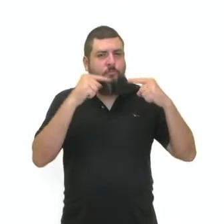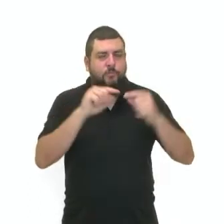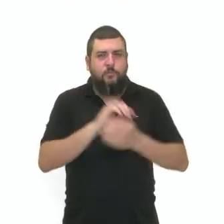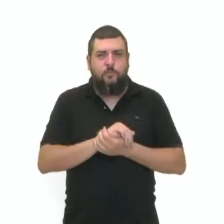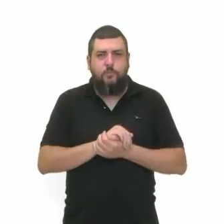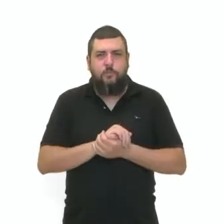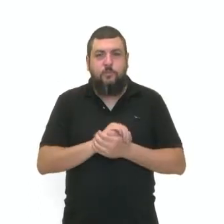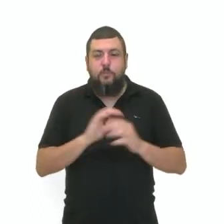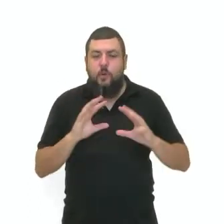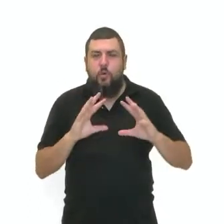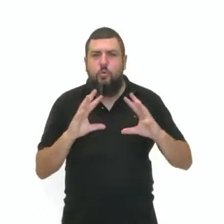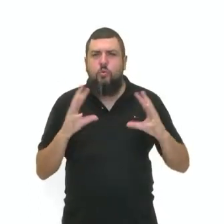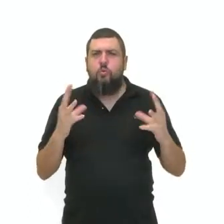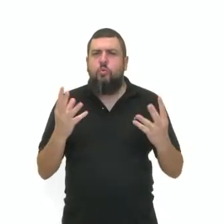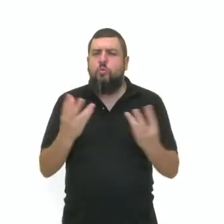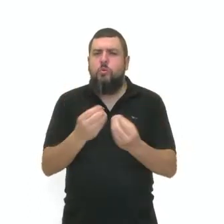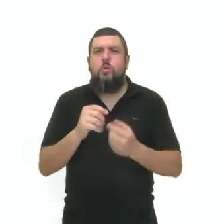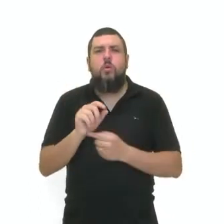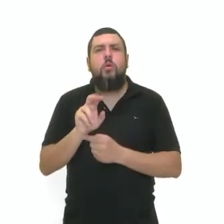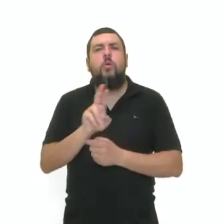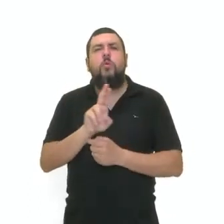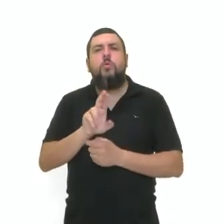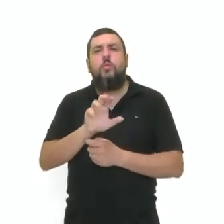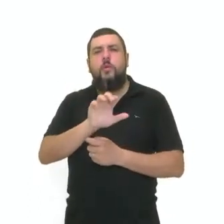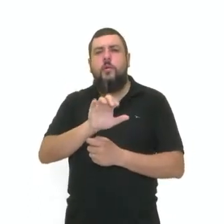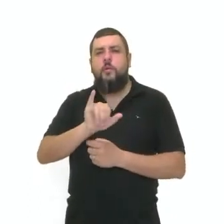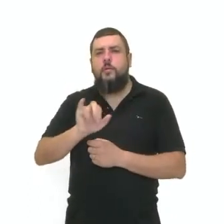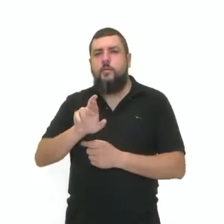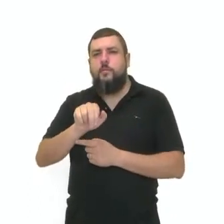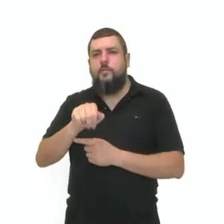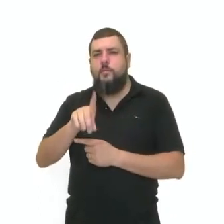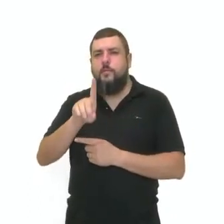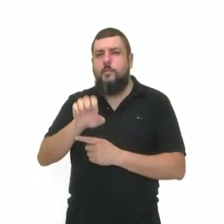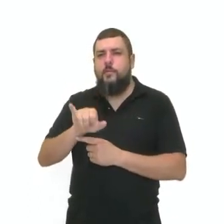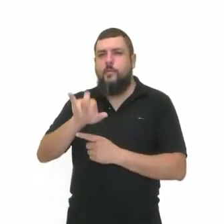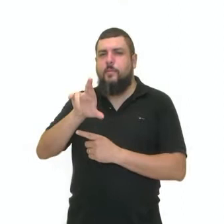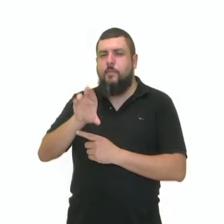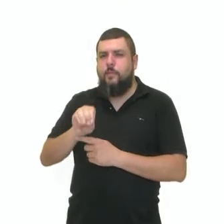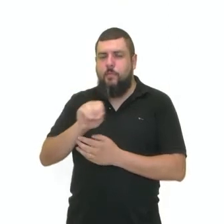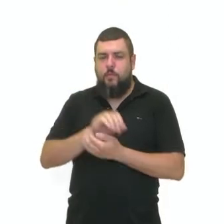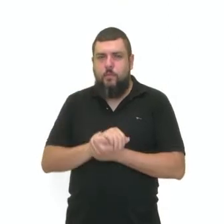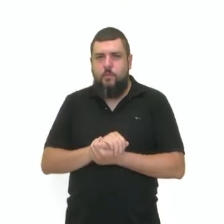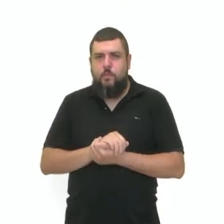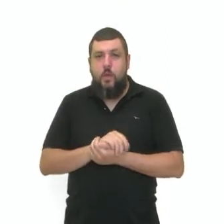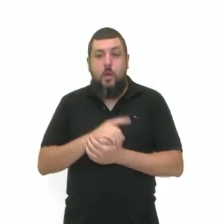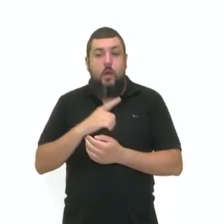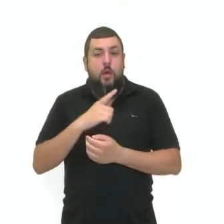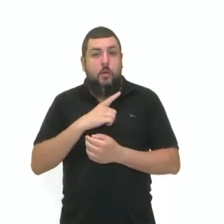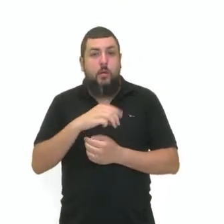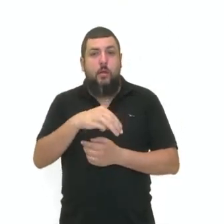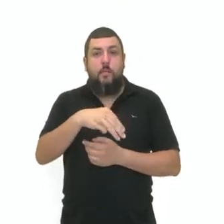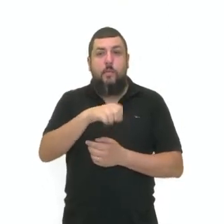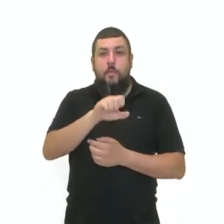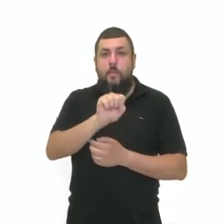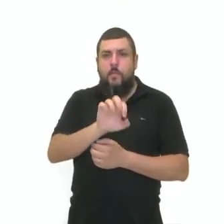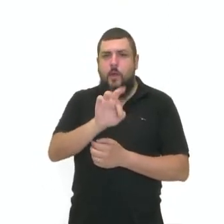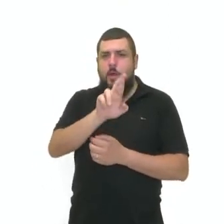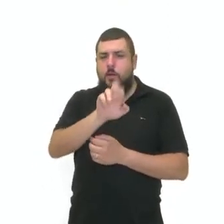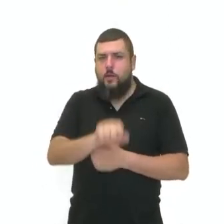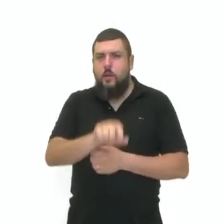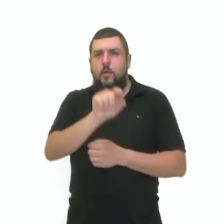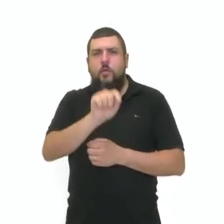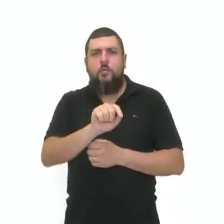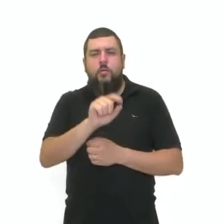que participam da ciranda são chamados de cirandeiros. O mestre cirandeiro puxa a música, dança e